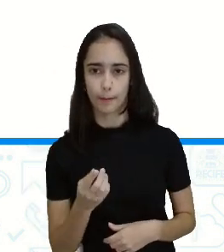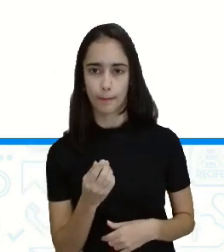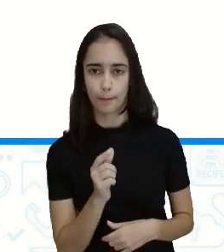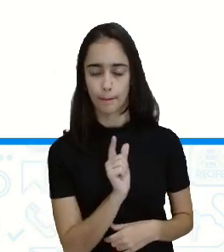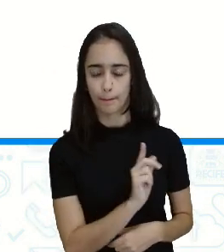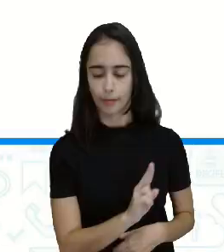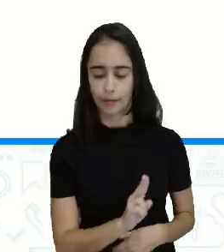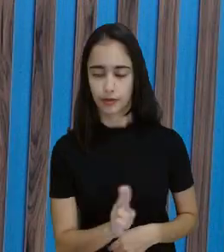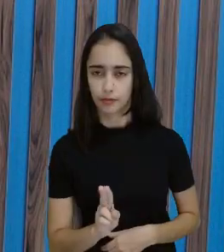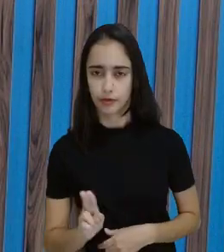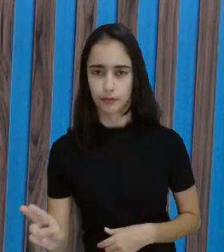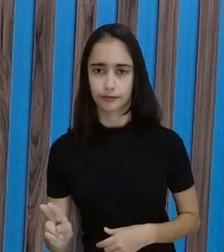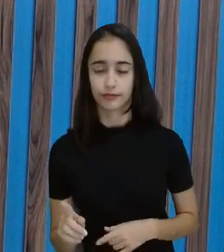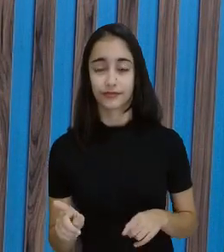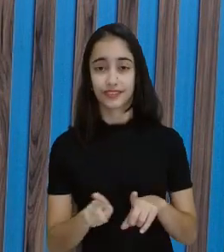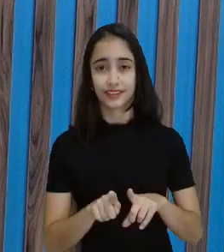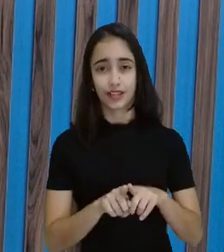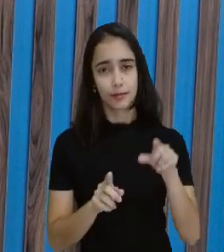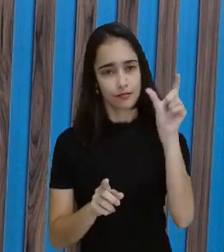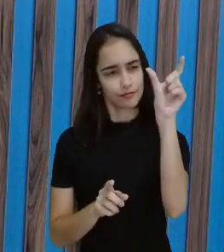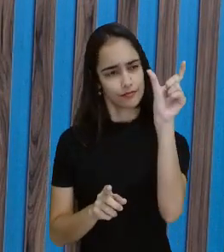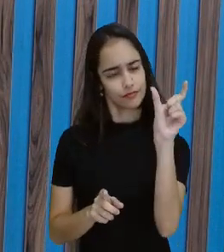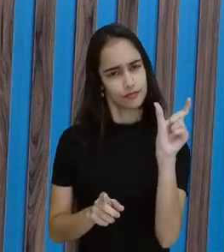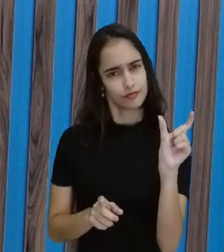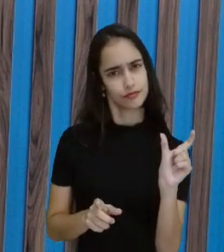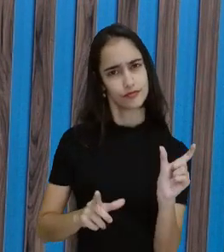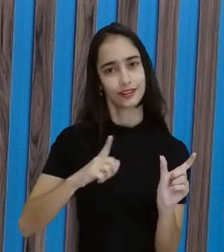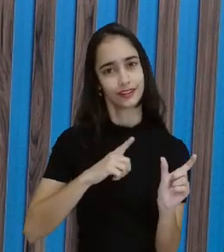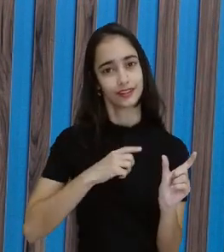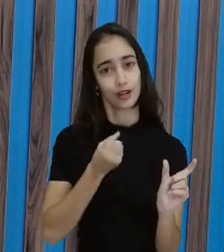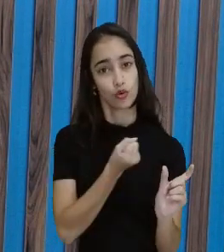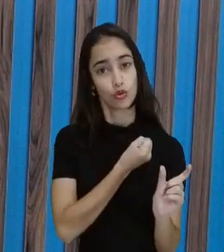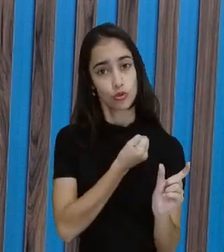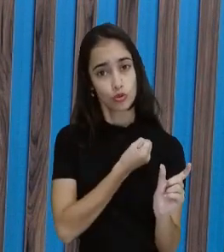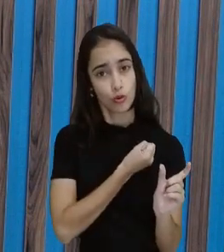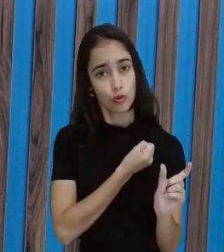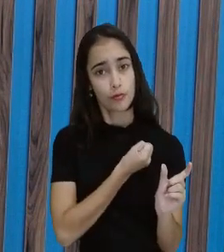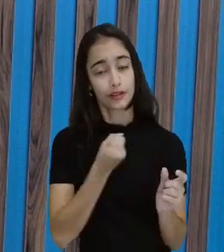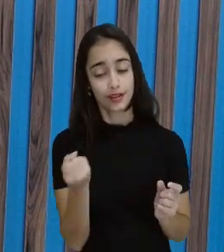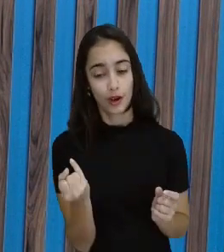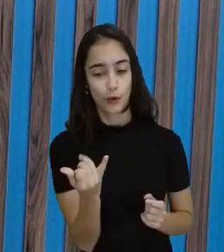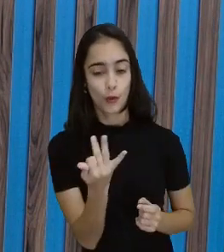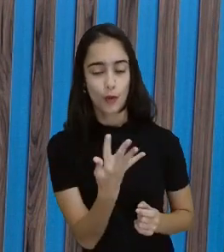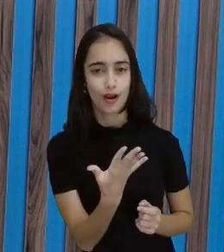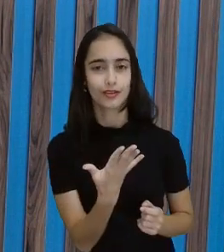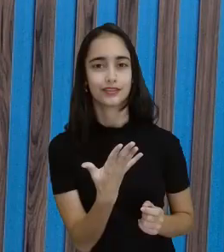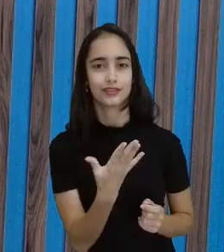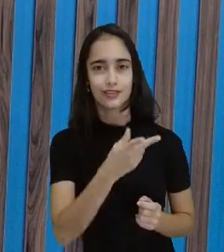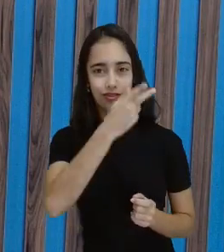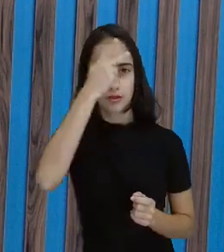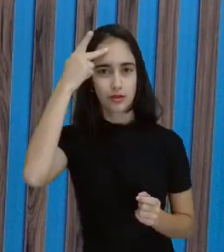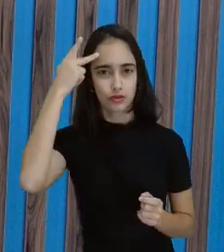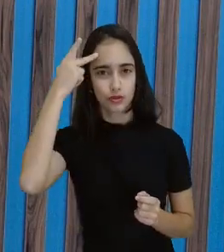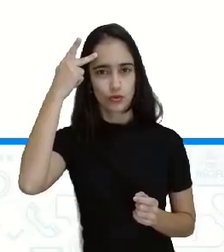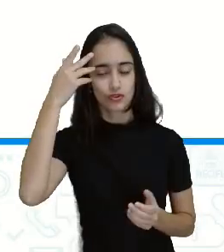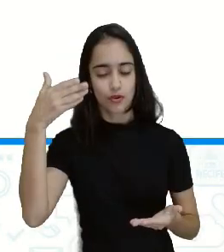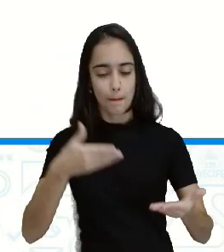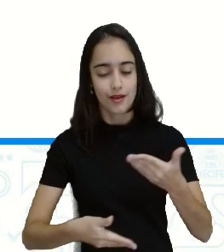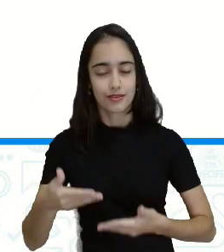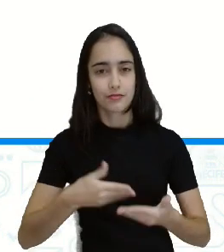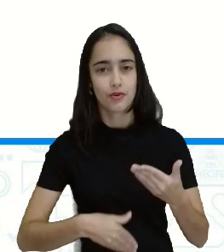os números, que são as quantidades de participantes, não é? Então, ali, olha só,